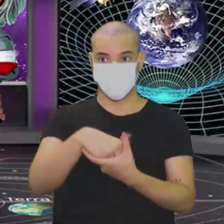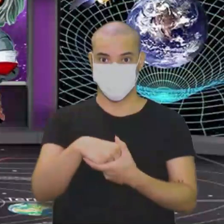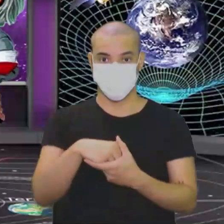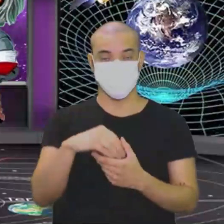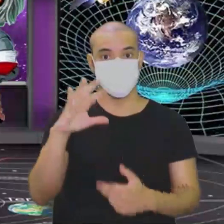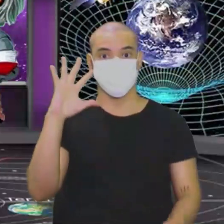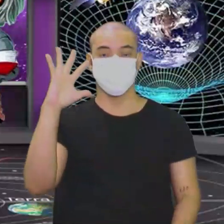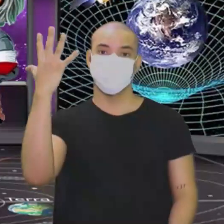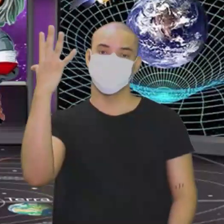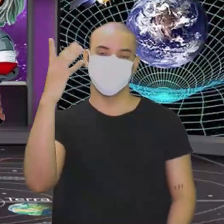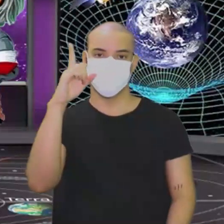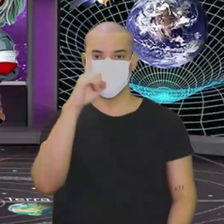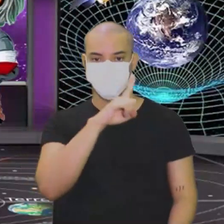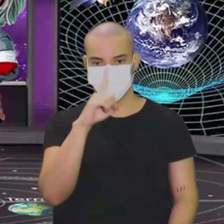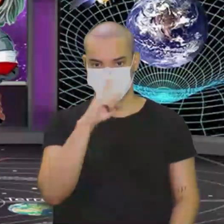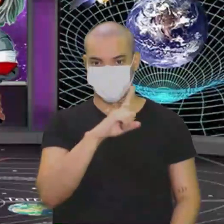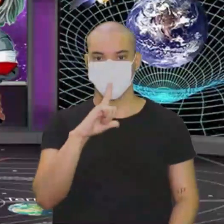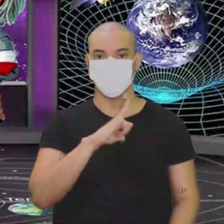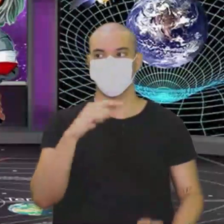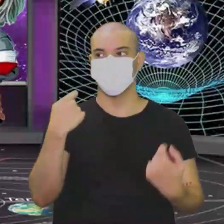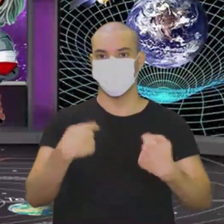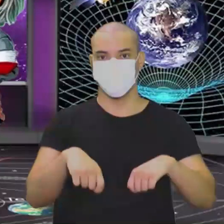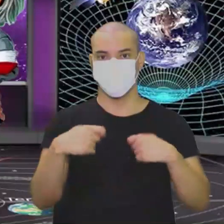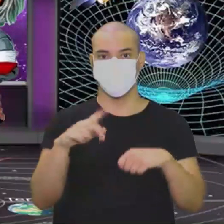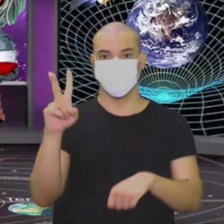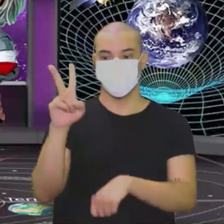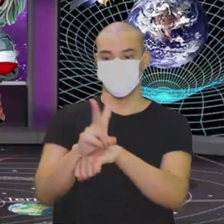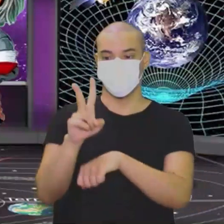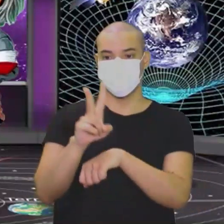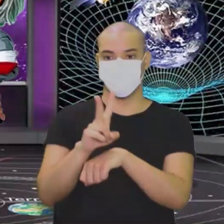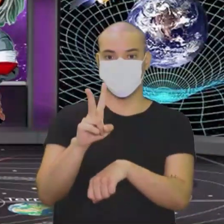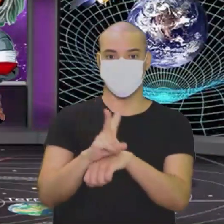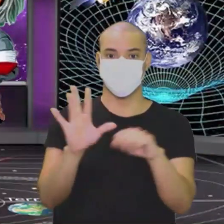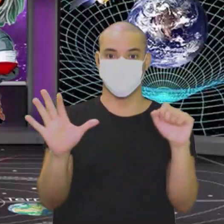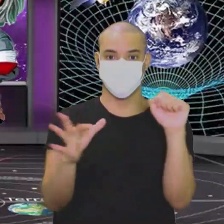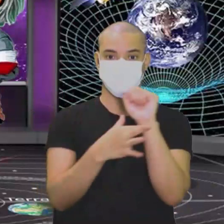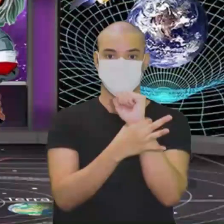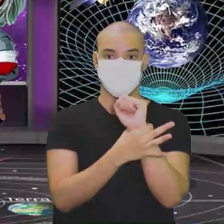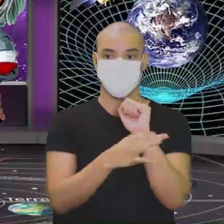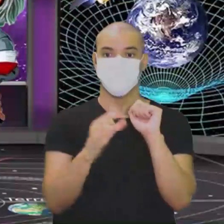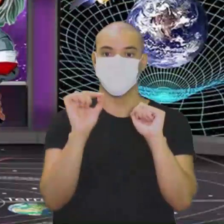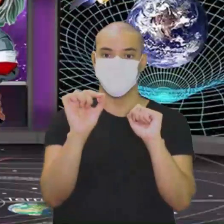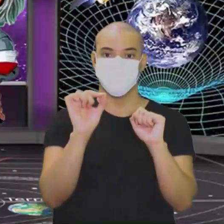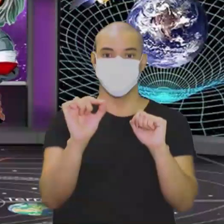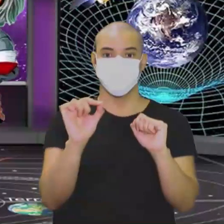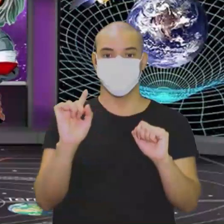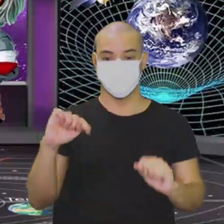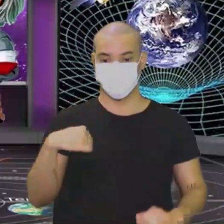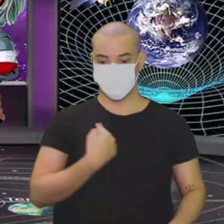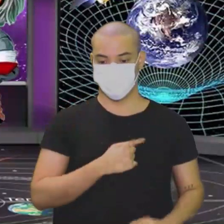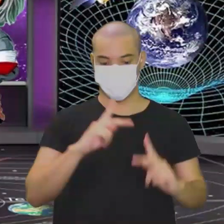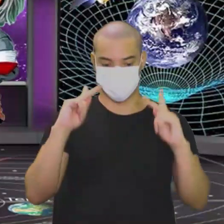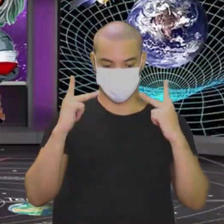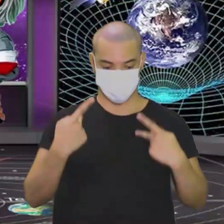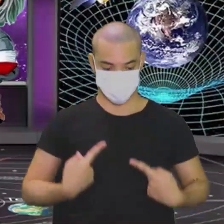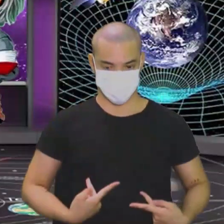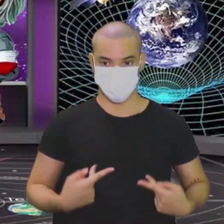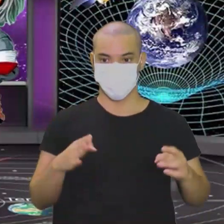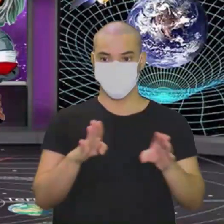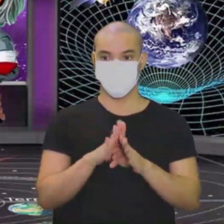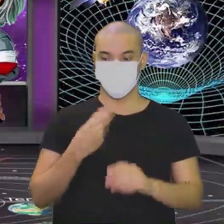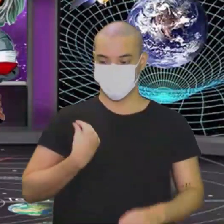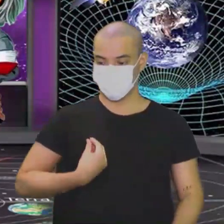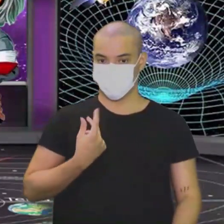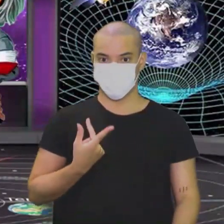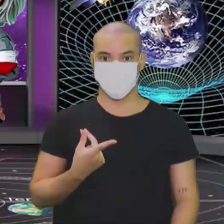elétricos, ok, nós temos que ter sistemas de proteção para garantir aí a integridade das pessoas, né, da vida e também para